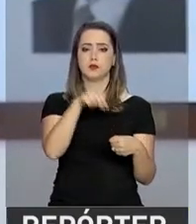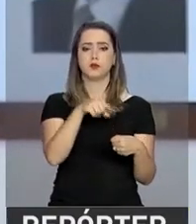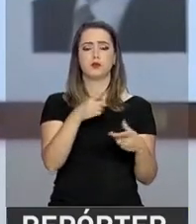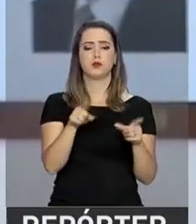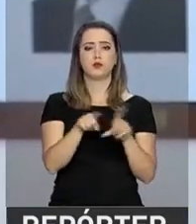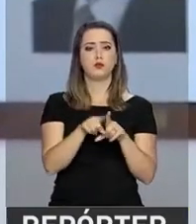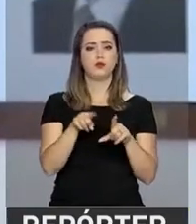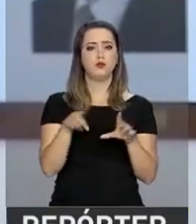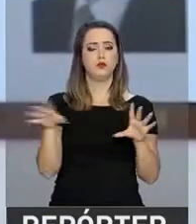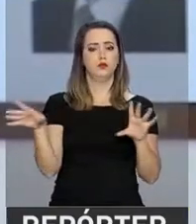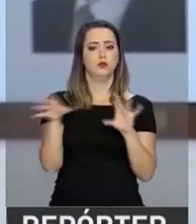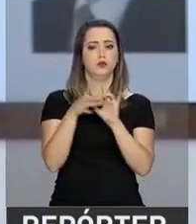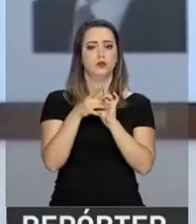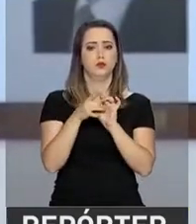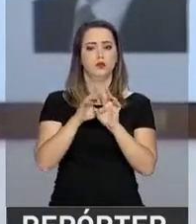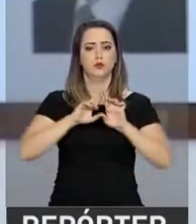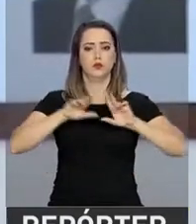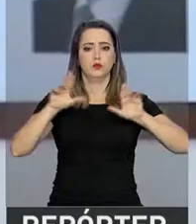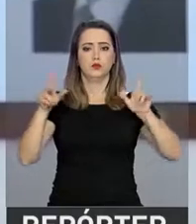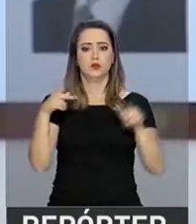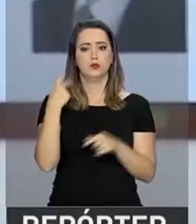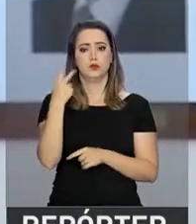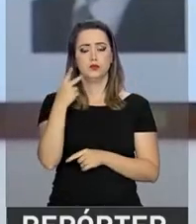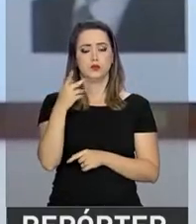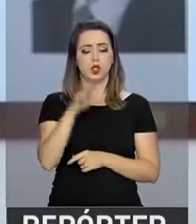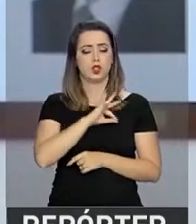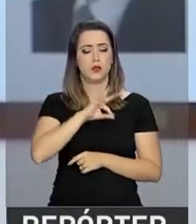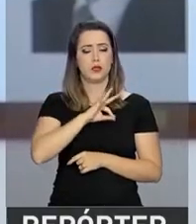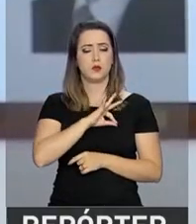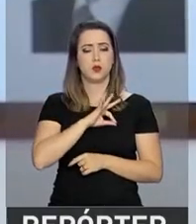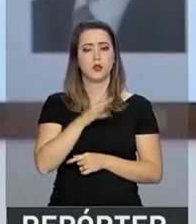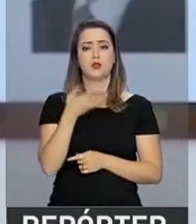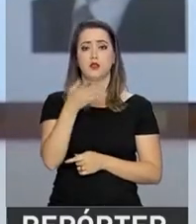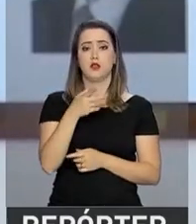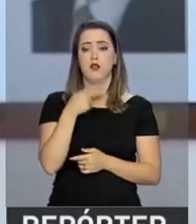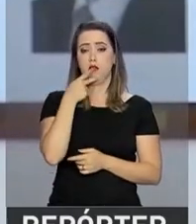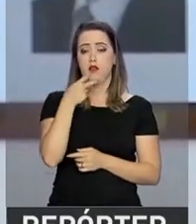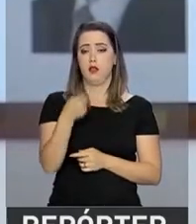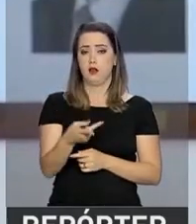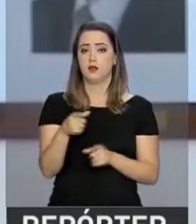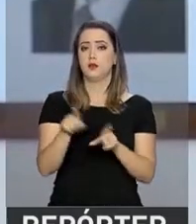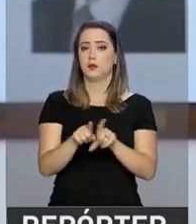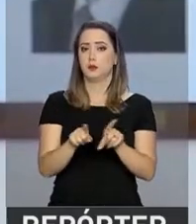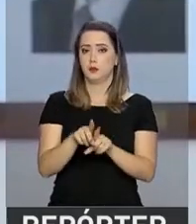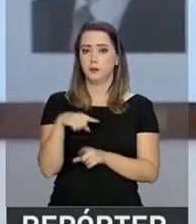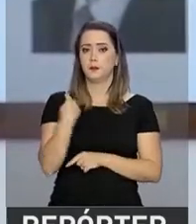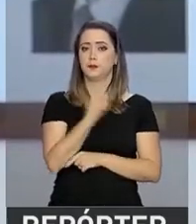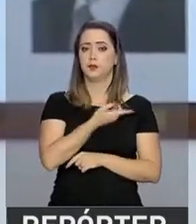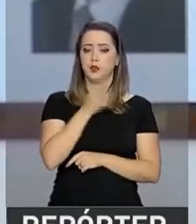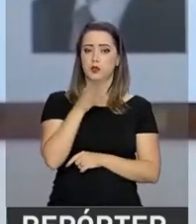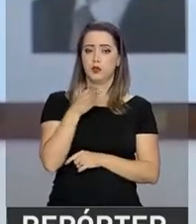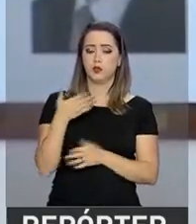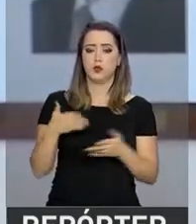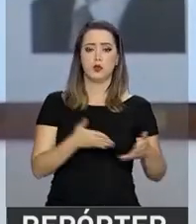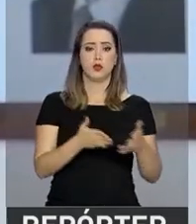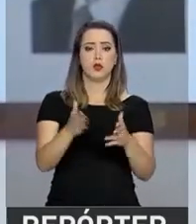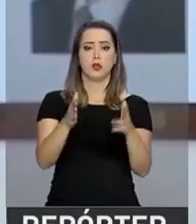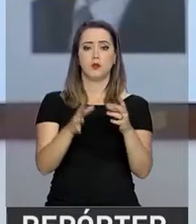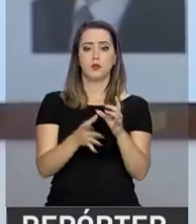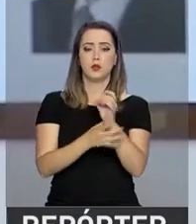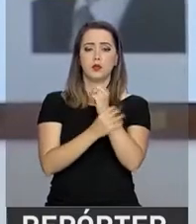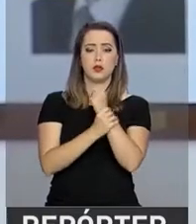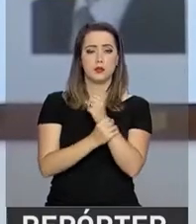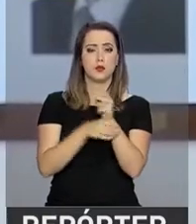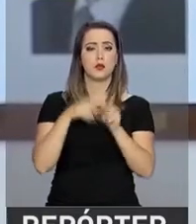coordenadas entre as diversas polícias. Em segundo lugar, dizer que nós estamos dando rumo para a